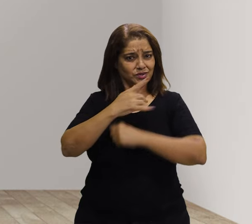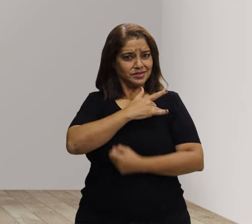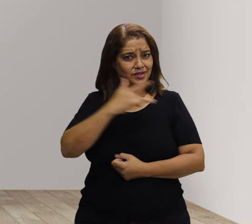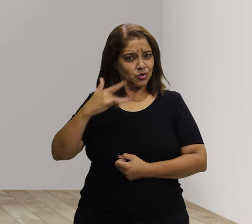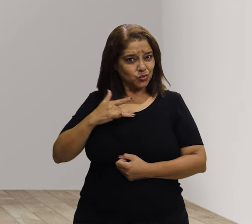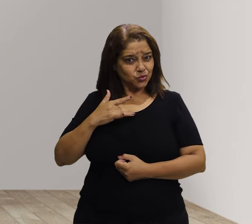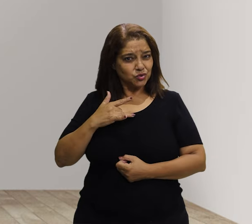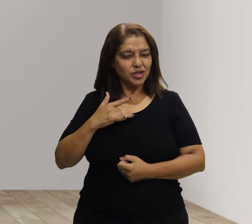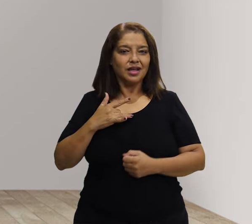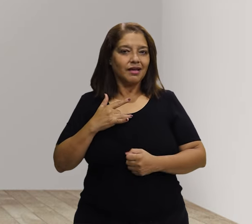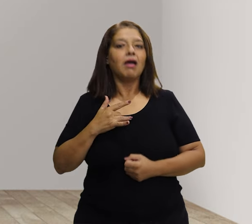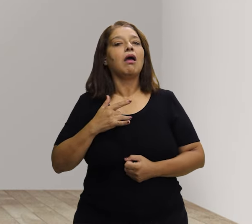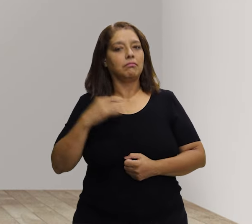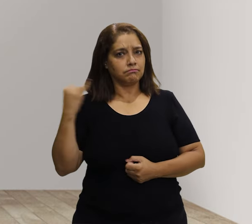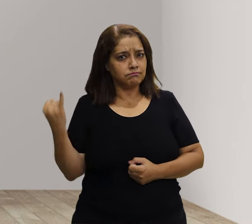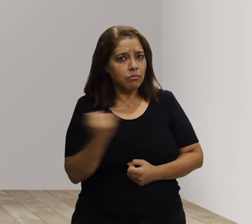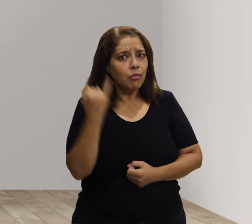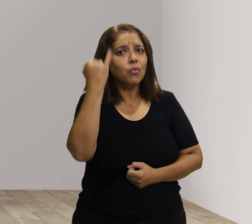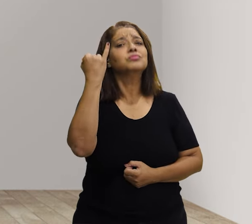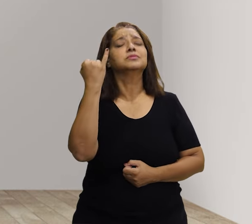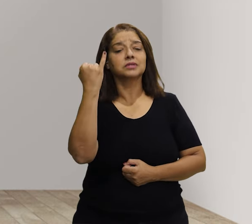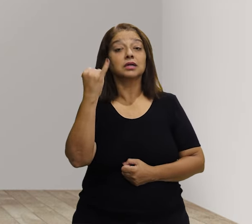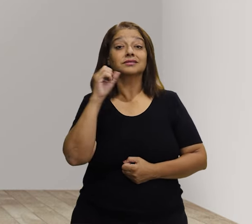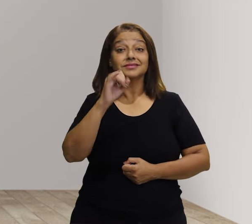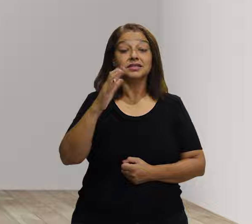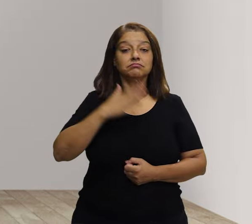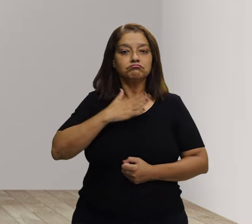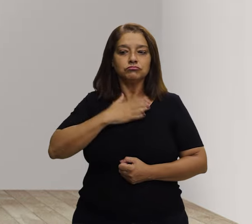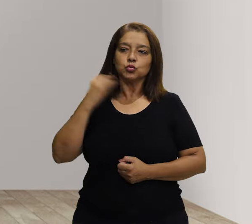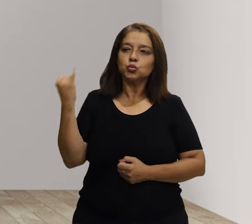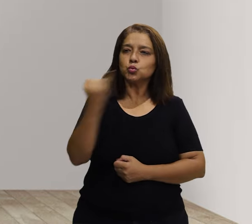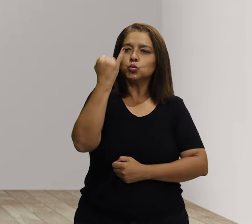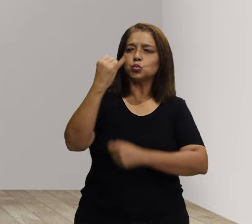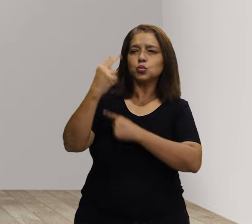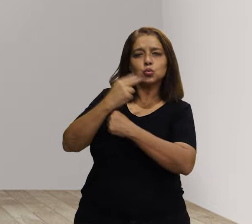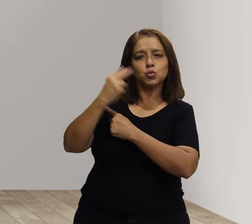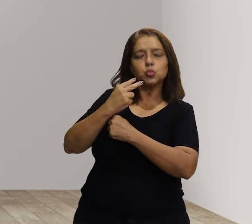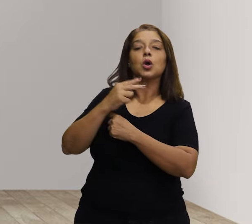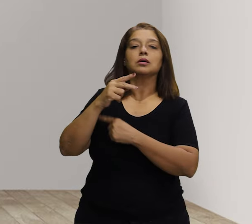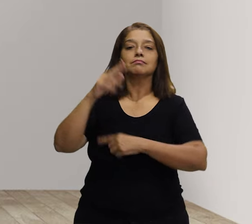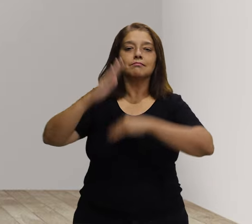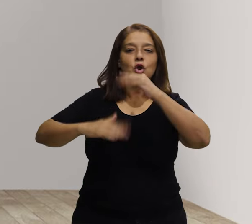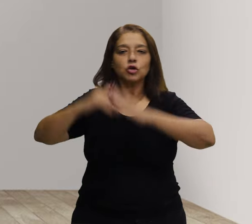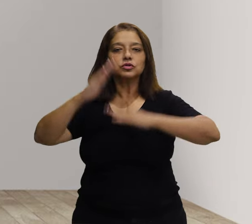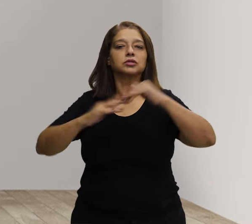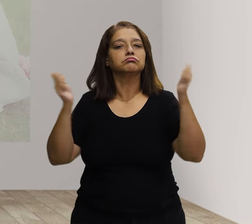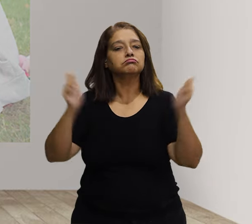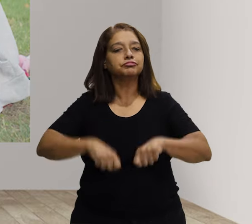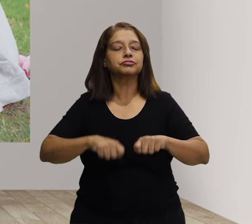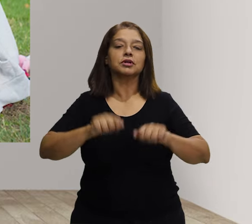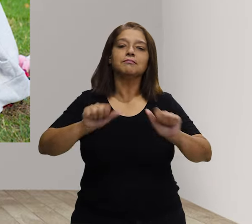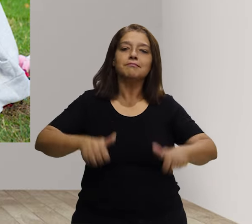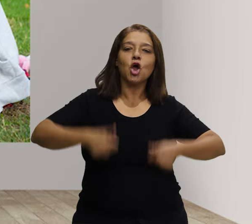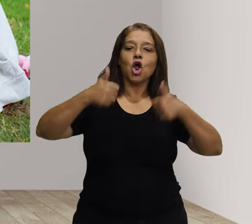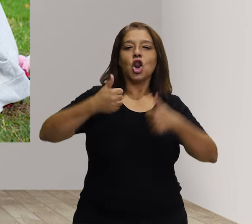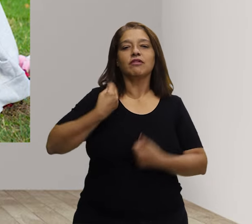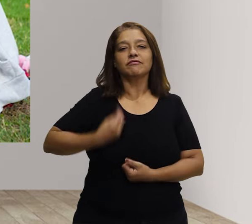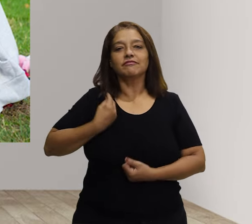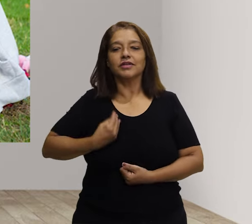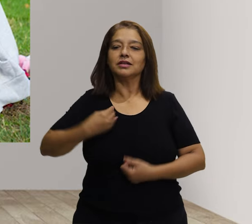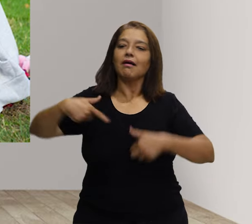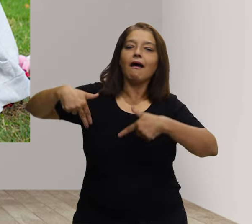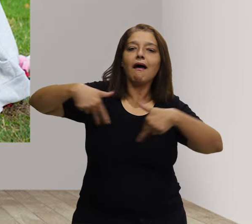cuidarem, os profissionais encontram algumas maneiras como fazer atividade física, caminhar ao ar livre e